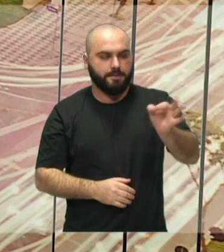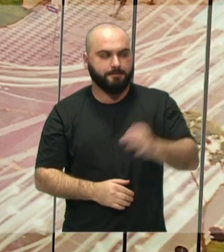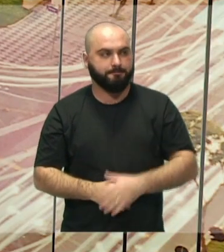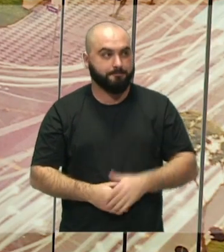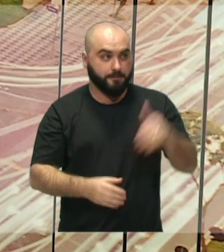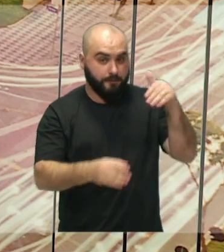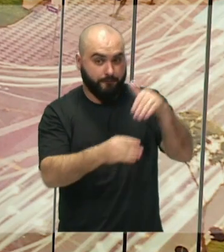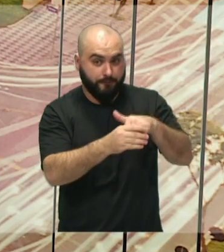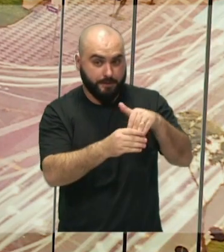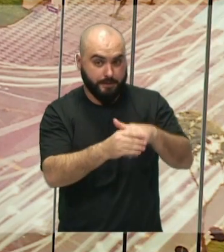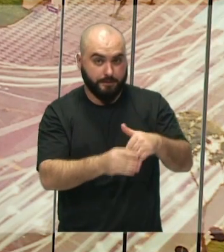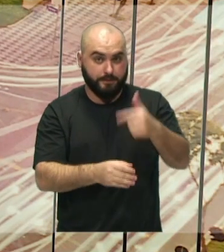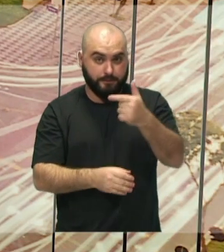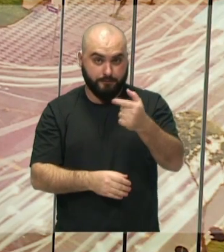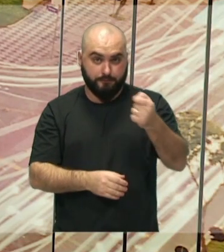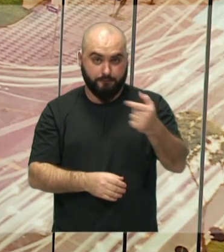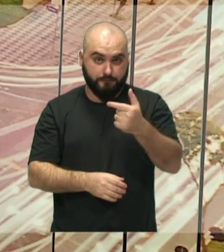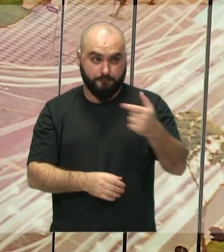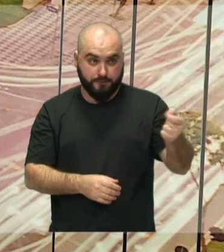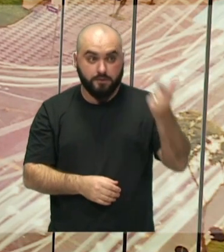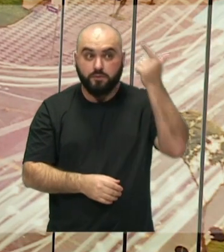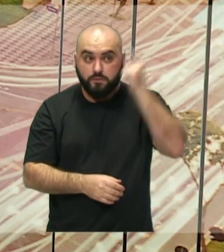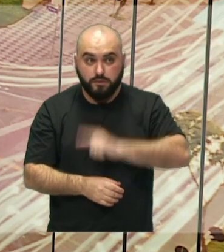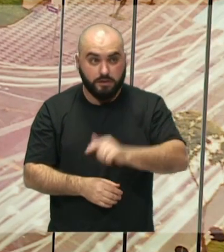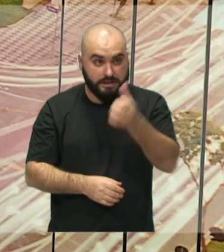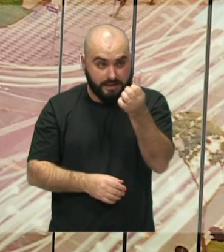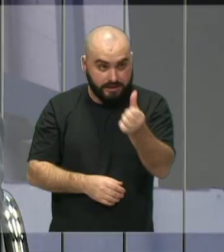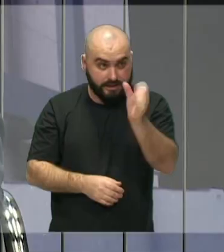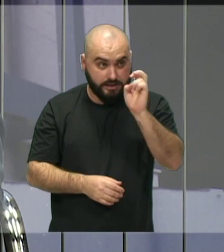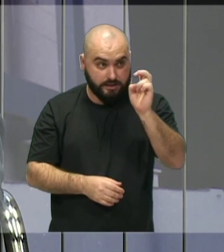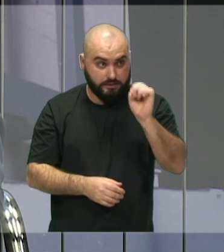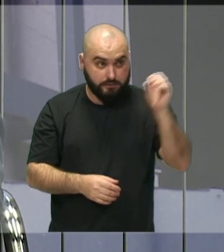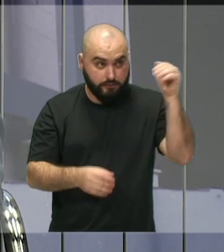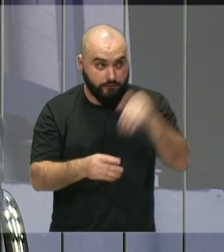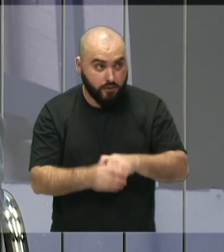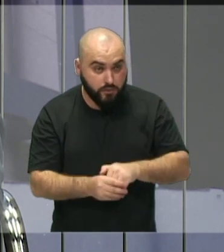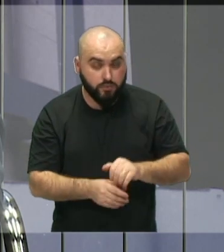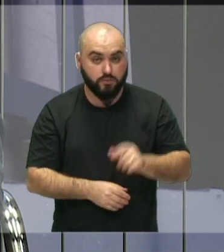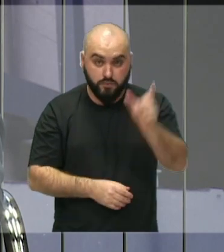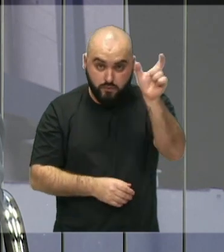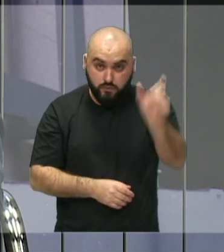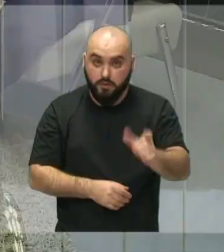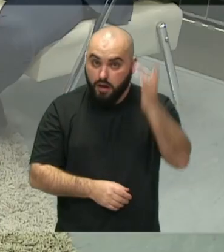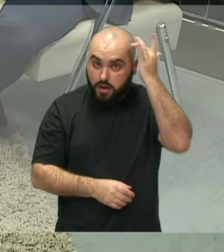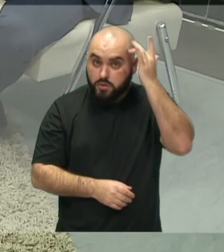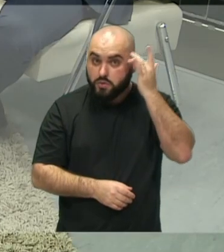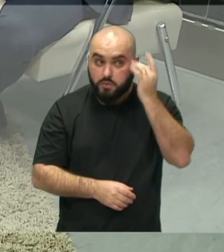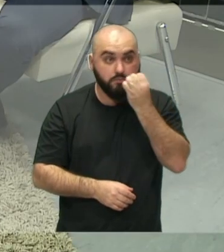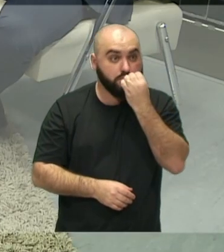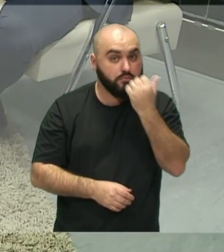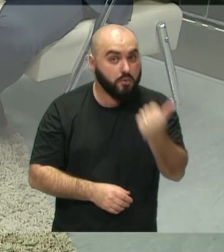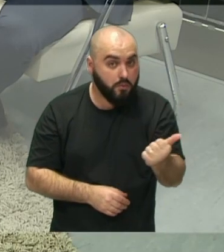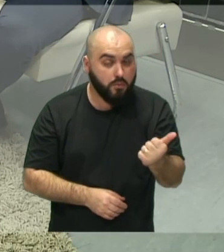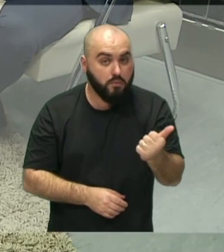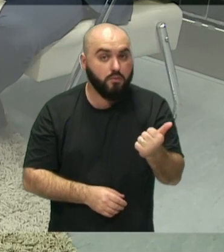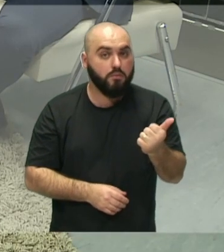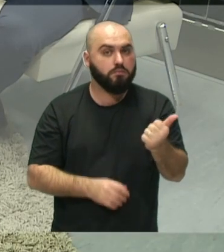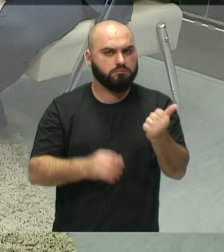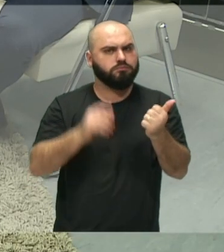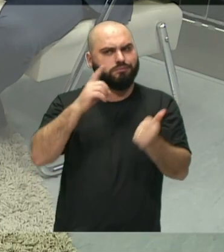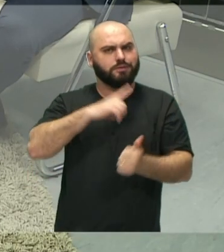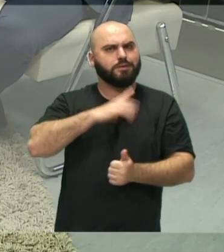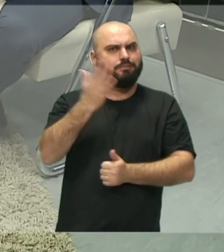alcançou 650 votos. Foi dentro do esperado? Aquele momento também a pandemia estava